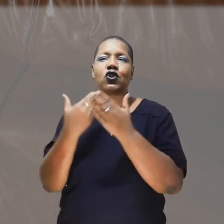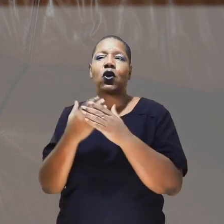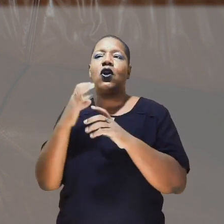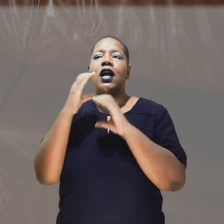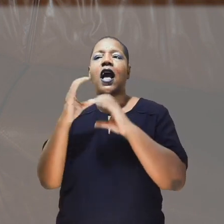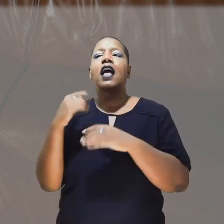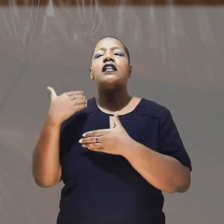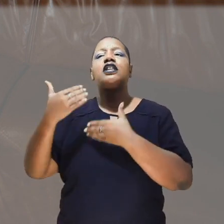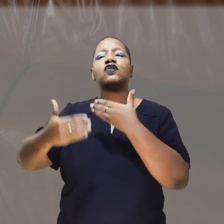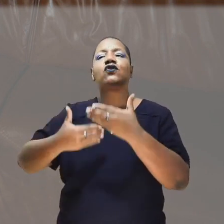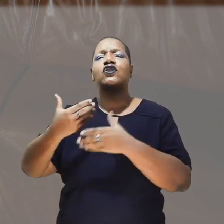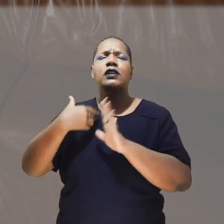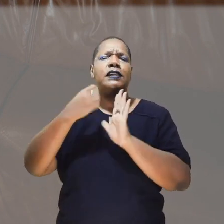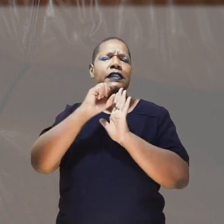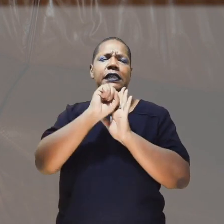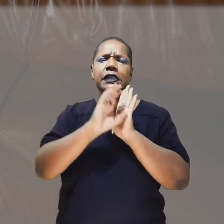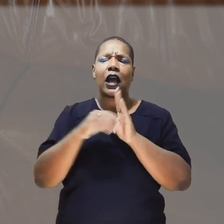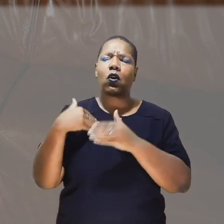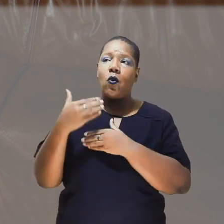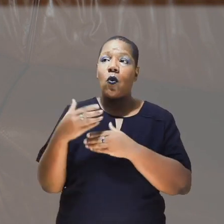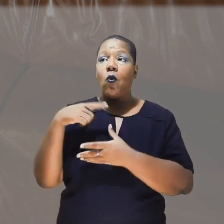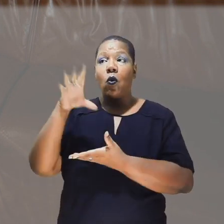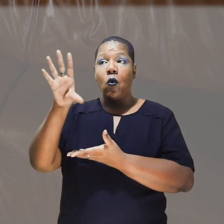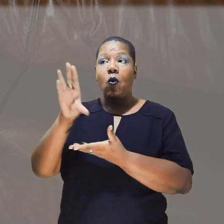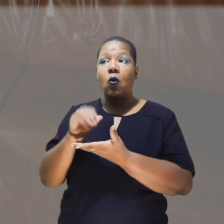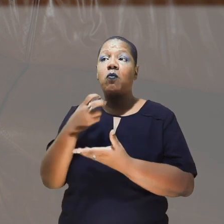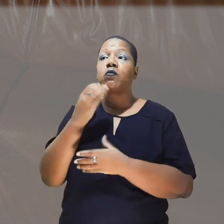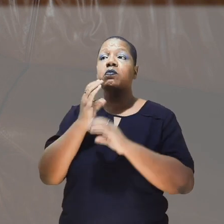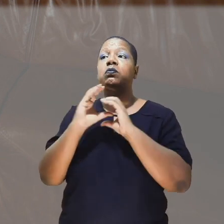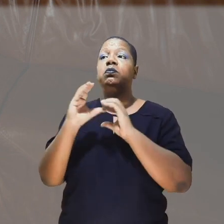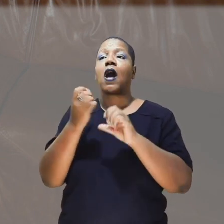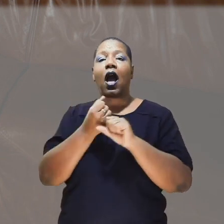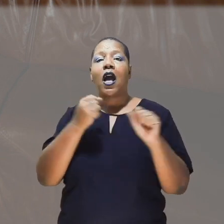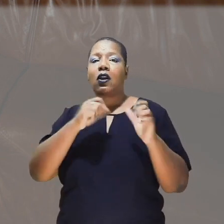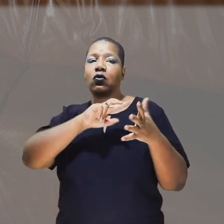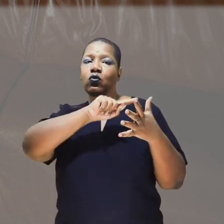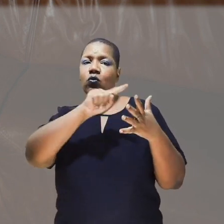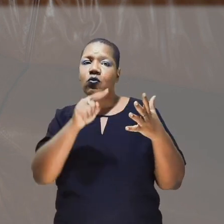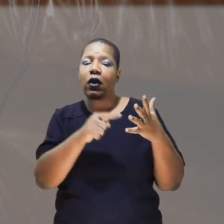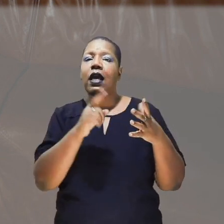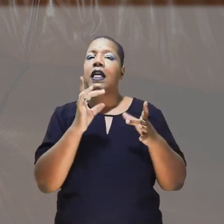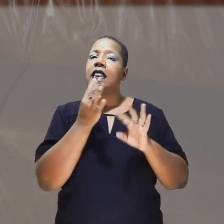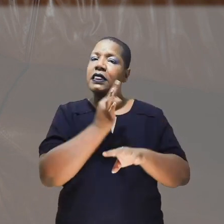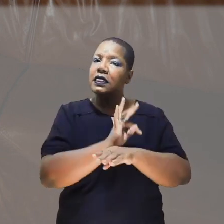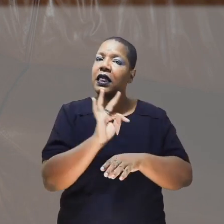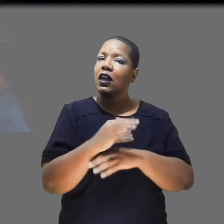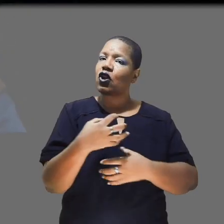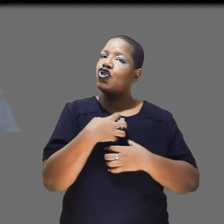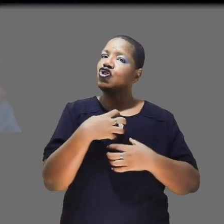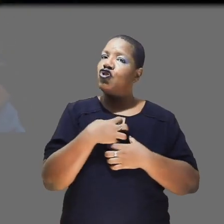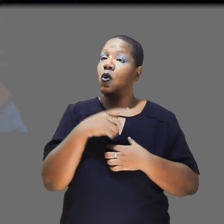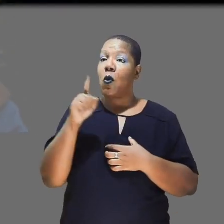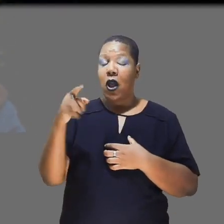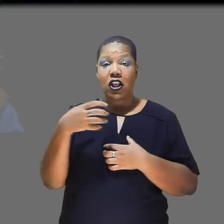se desenvolveram ao longo de séculos, dotando a arte do canto de um enorme arcabouço técnico e estilístico.